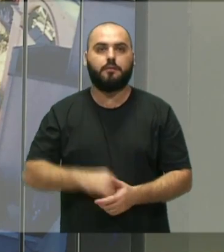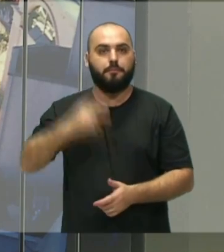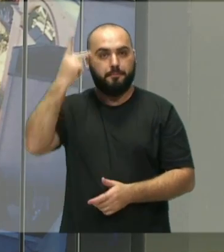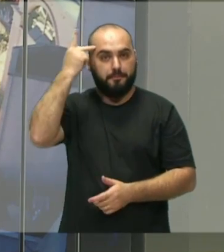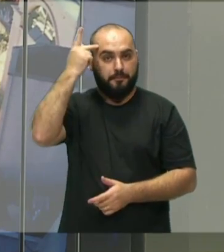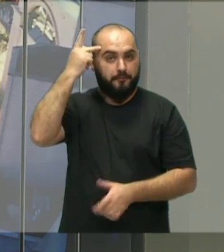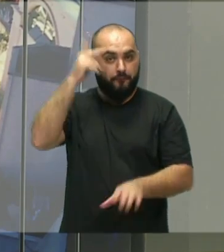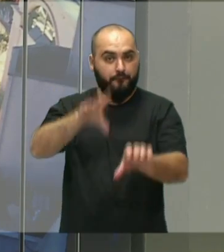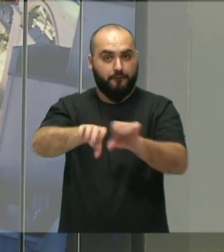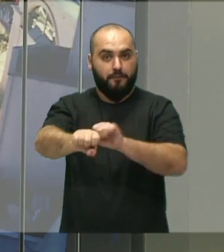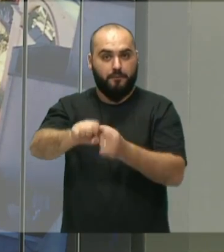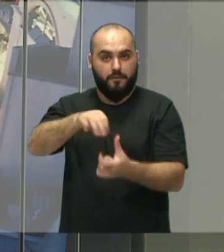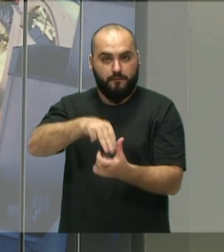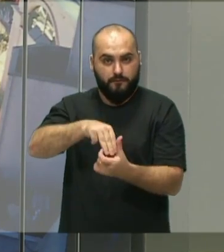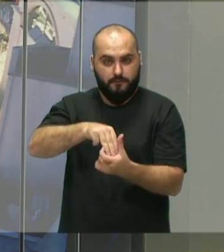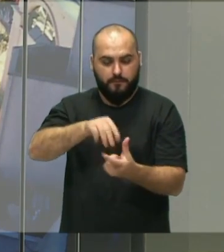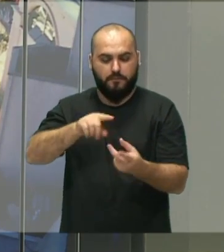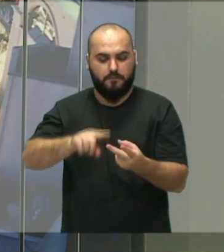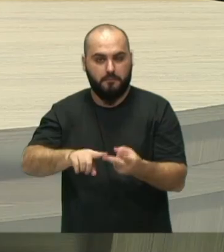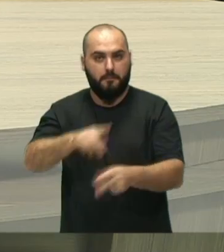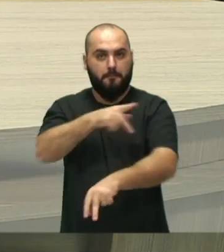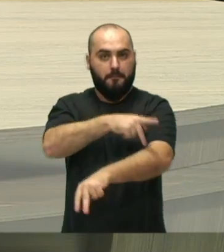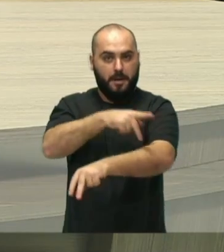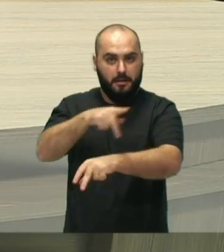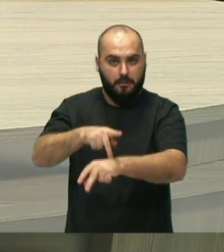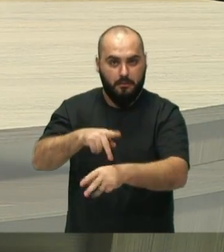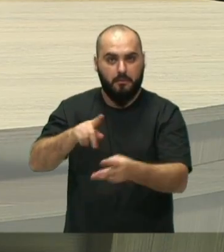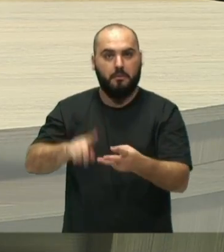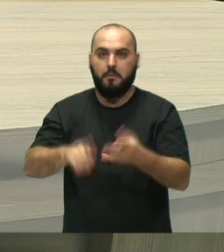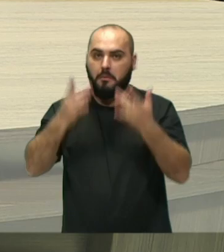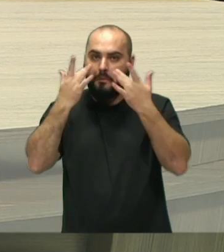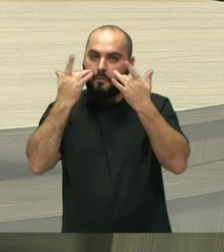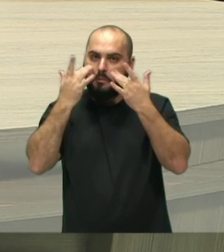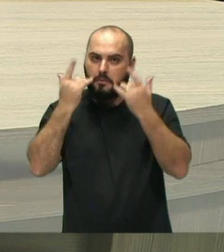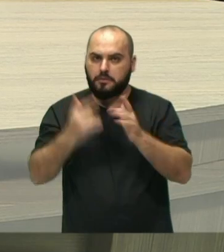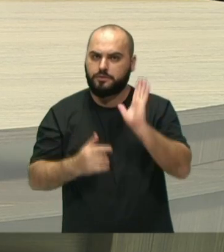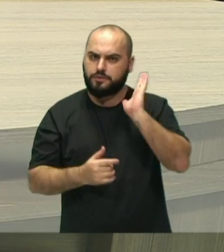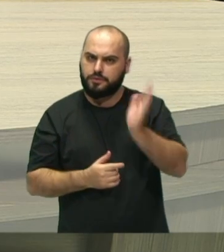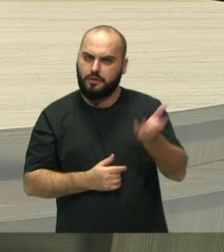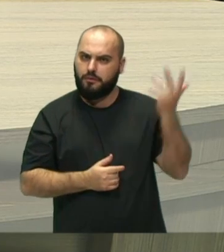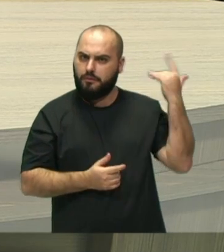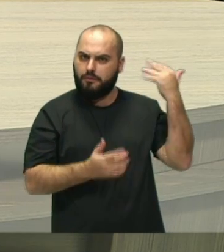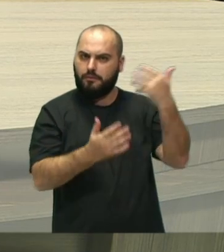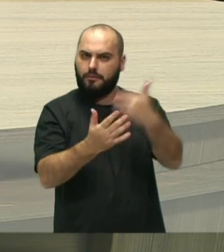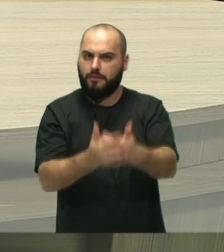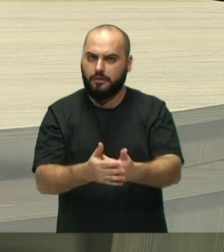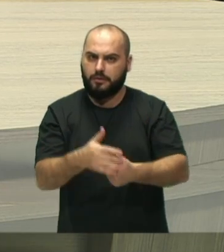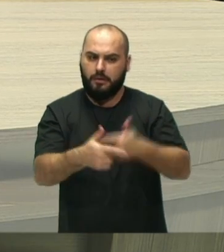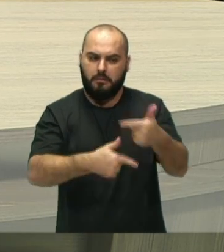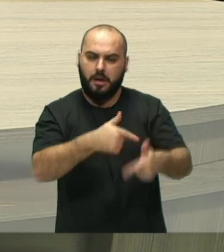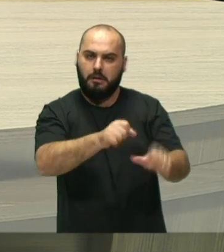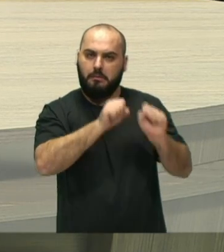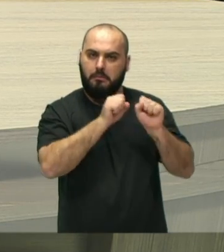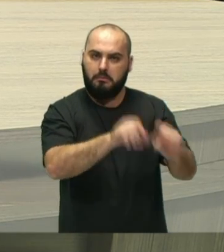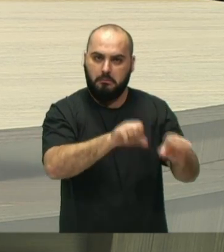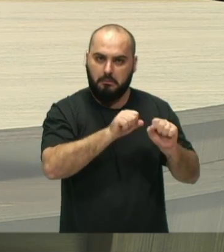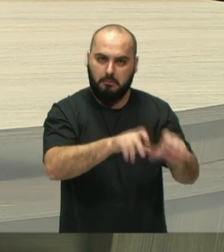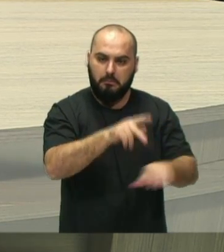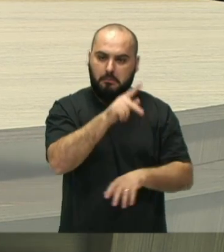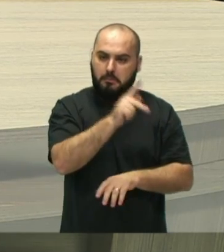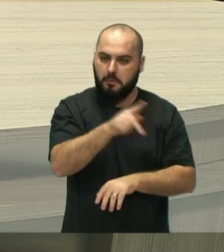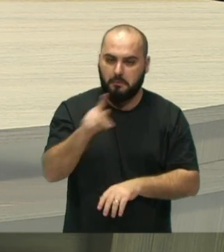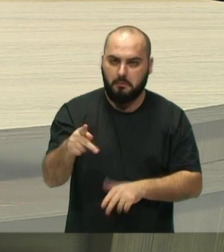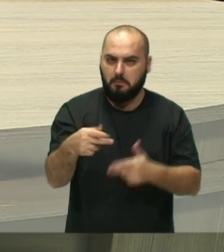Univale, pedagoga, atriz, faz performance aí já há muito tempo, atua como educadora,